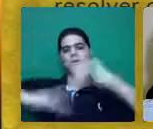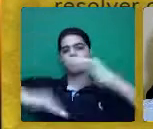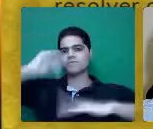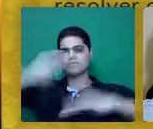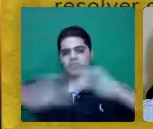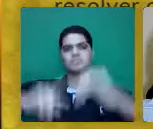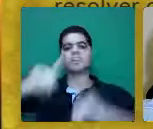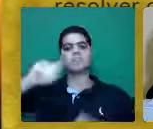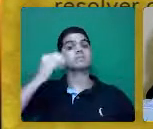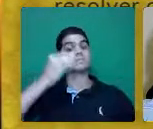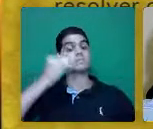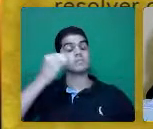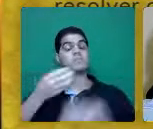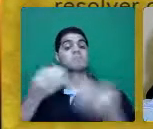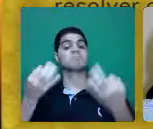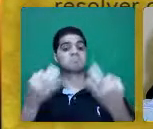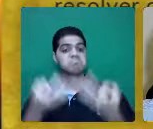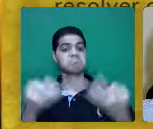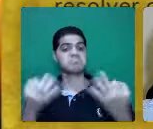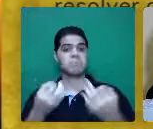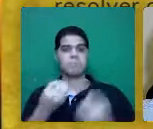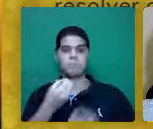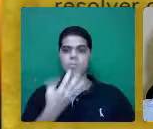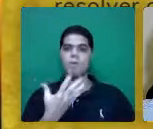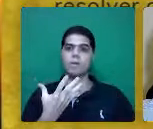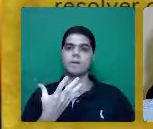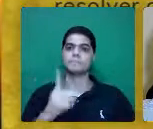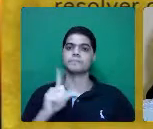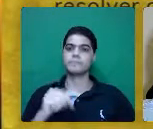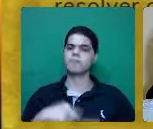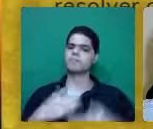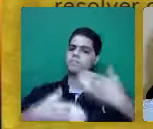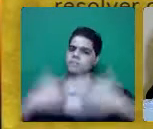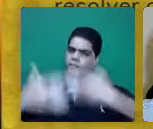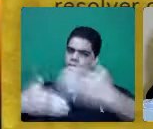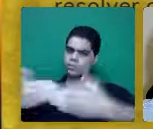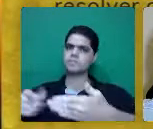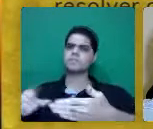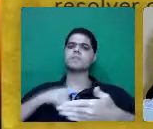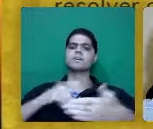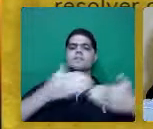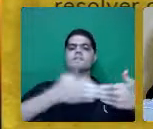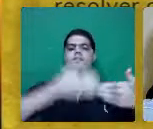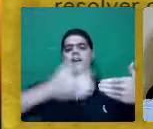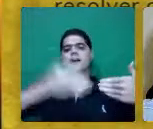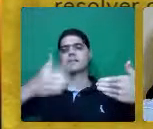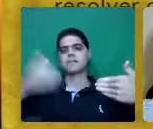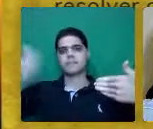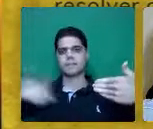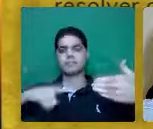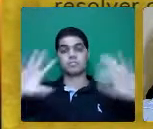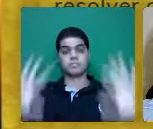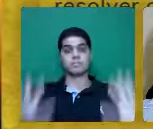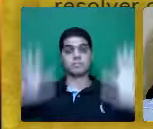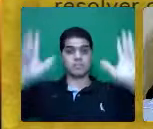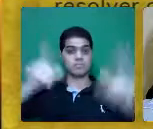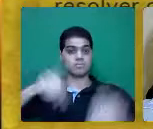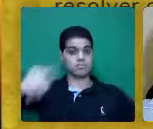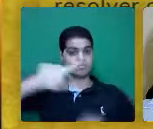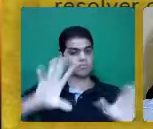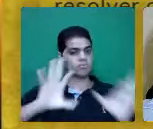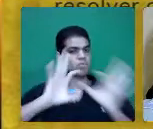experiência muito bacana. E aí a gente conduz, né, essas etapas dessa maratona junto com vocês. Então, mas eu nunca